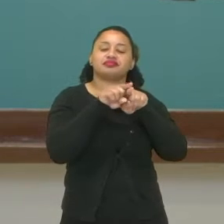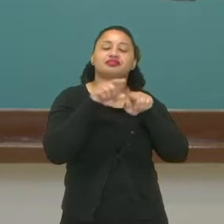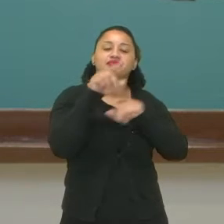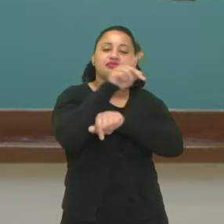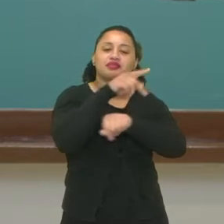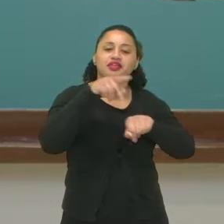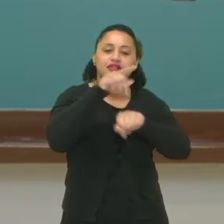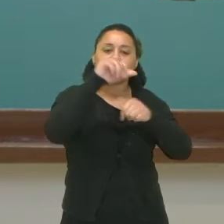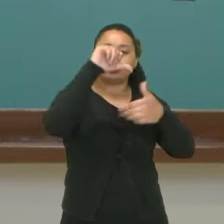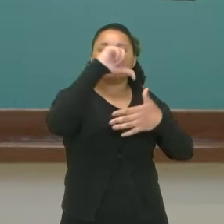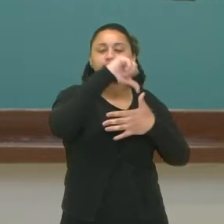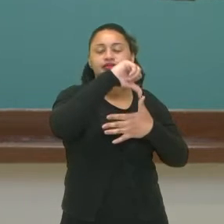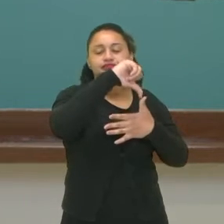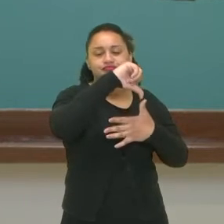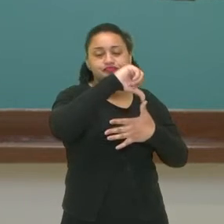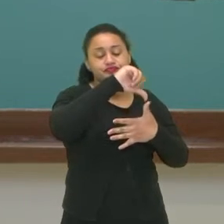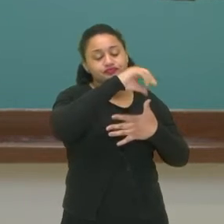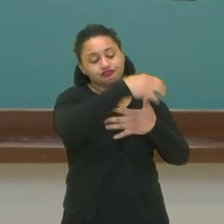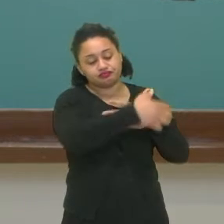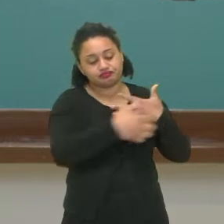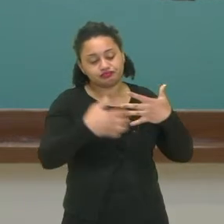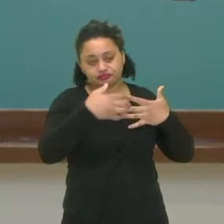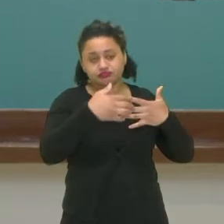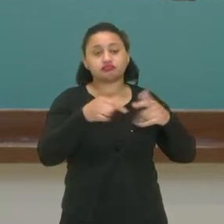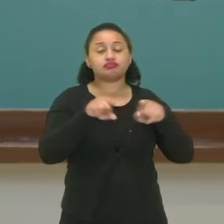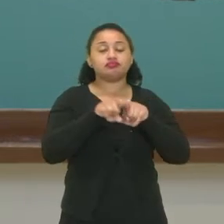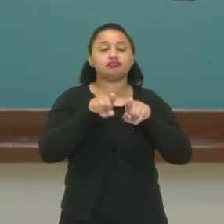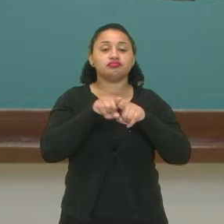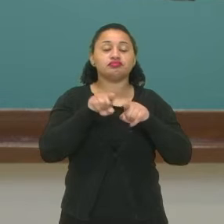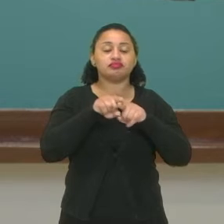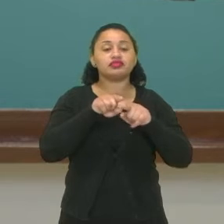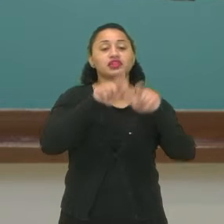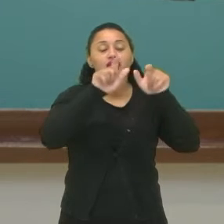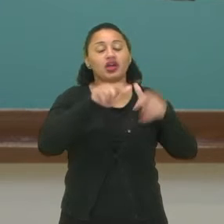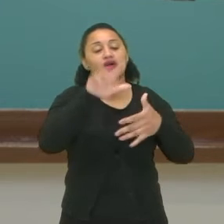do Sul, né? Na América Portuguesa também não foi